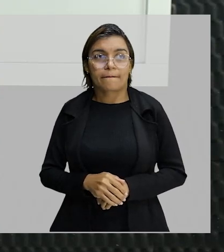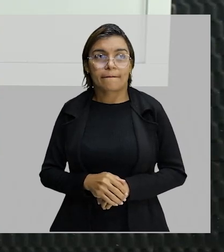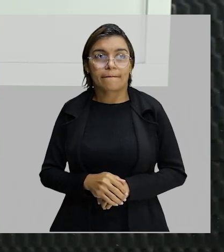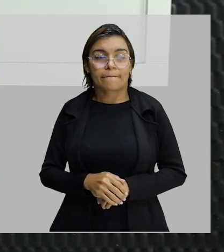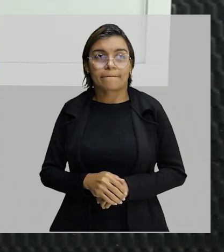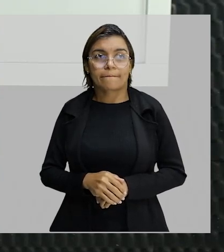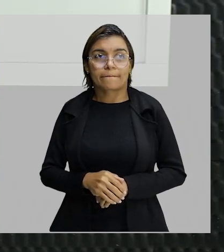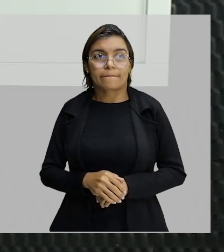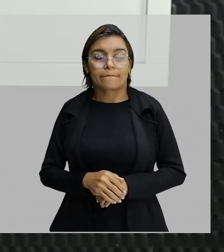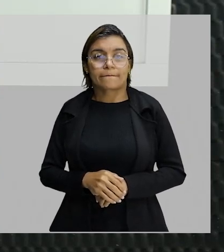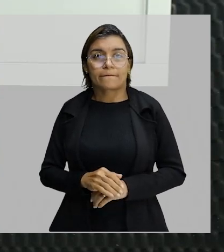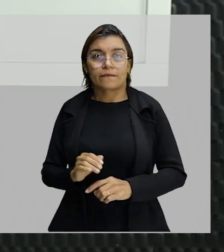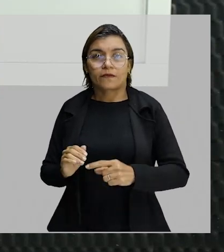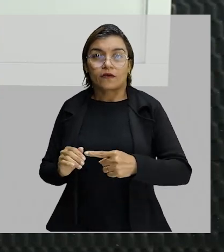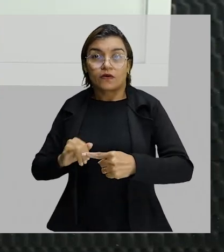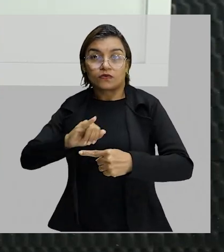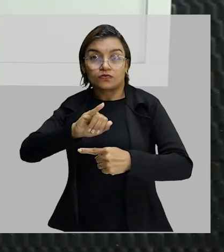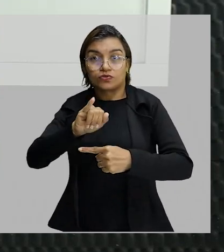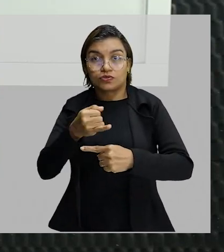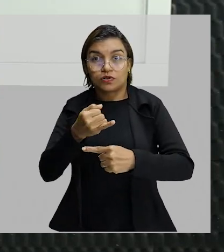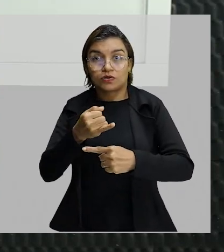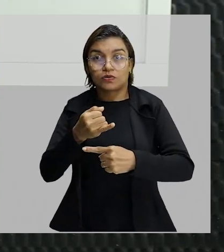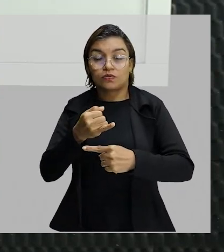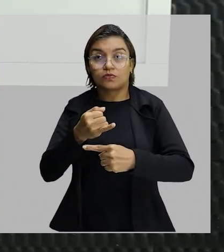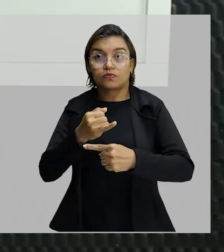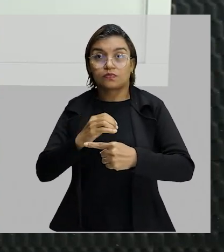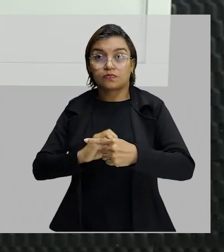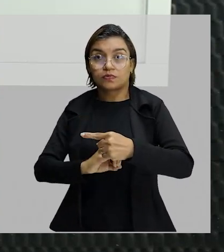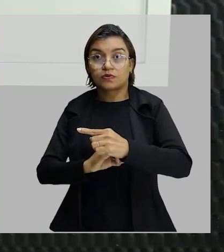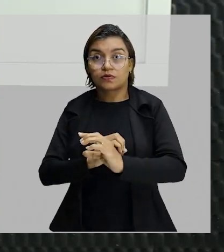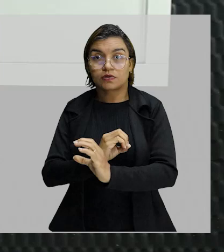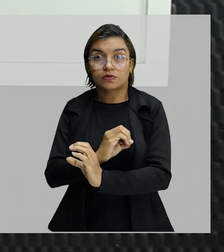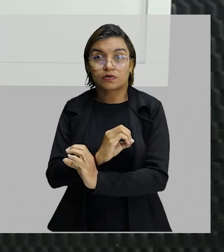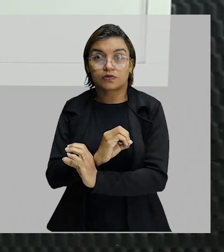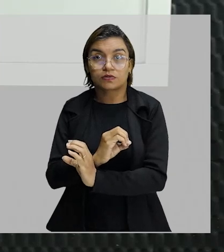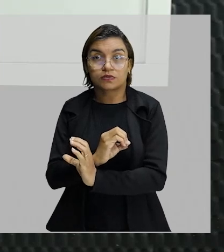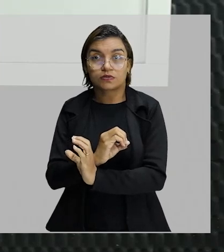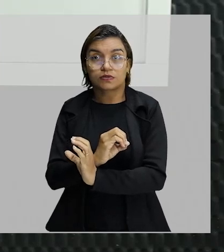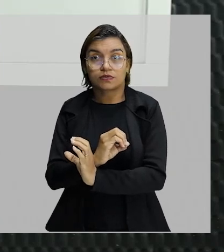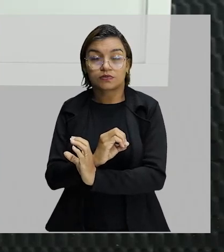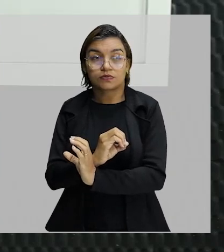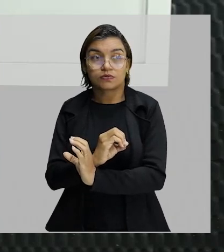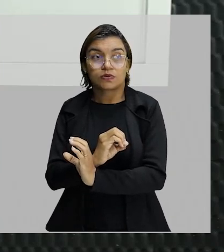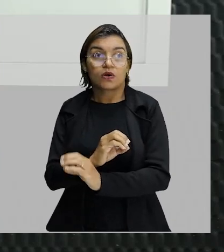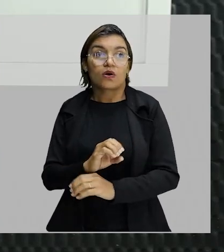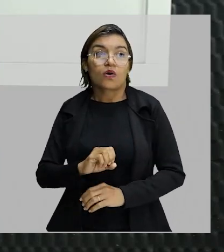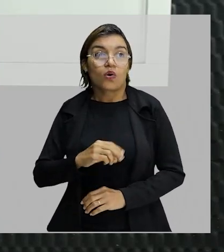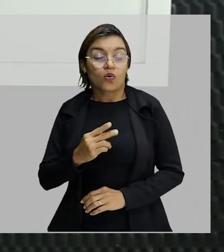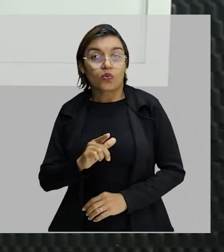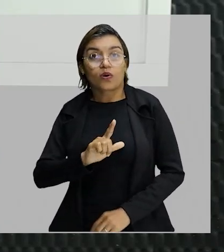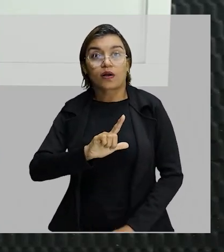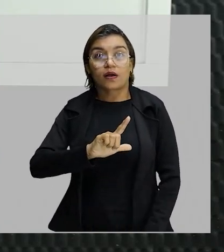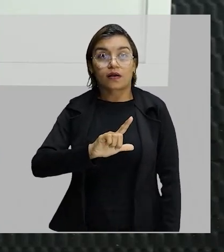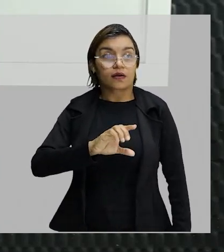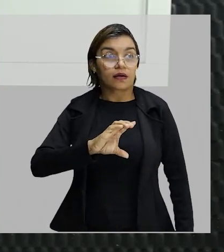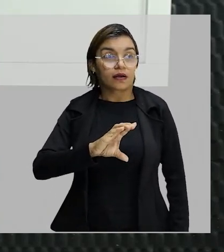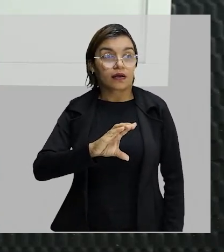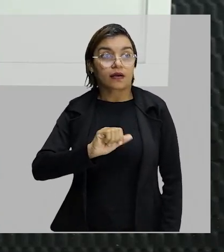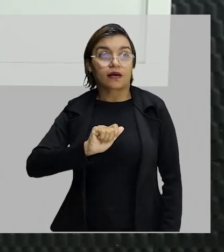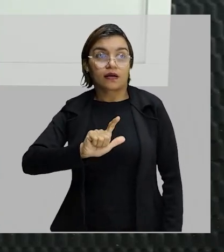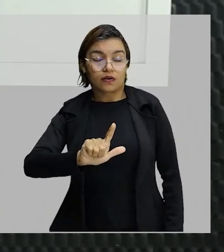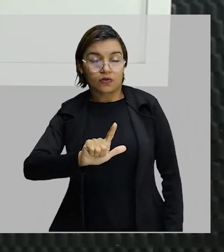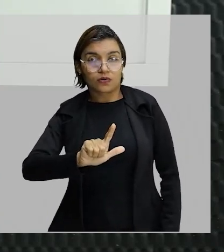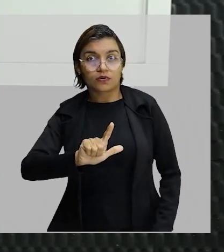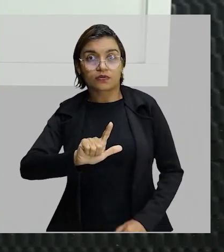por graus Celsius, ou também pode encontrar caloria por graus Celsius, que são unidades usuais. Nós vamos trabalhar mais com